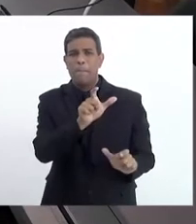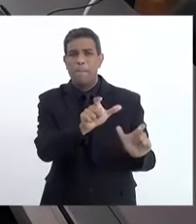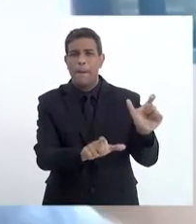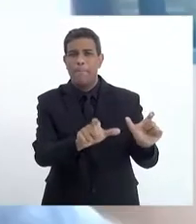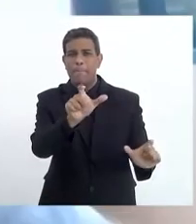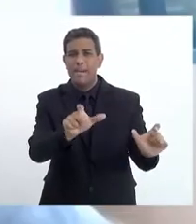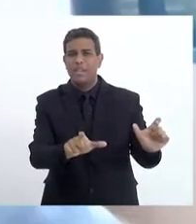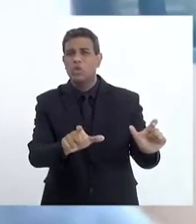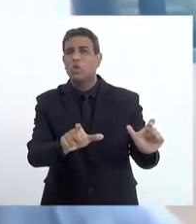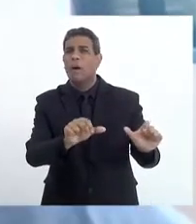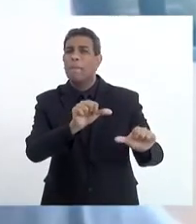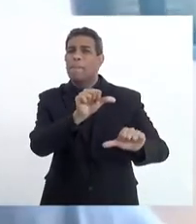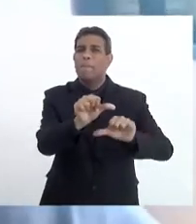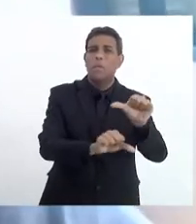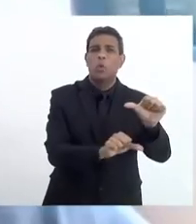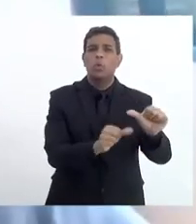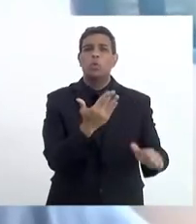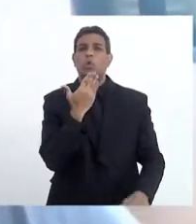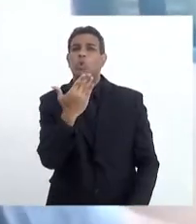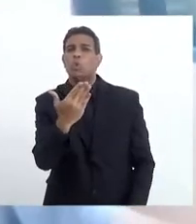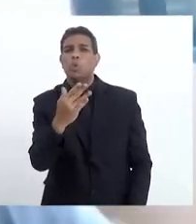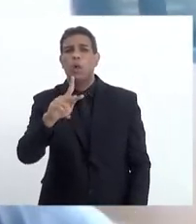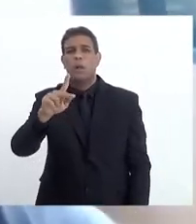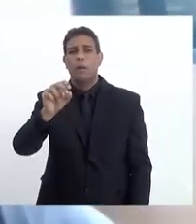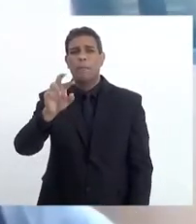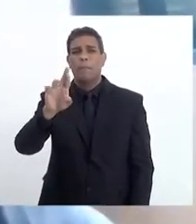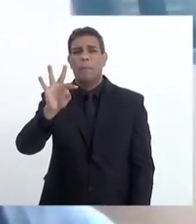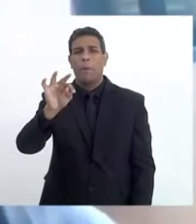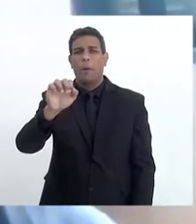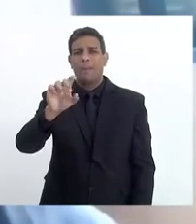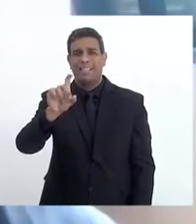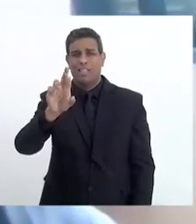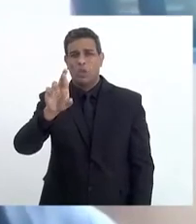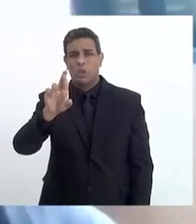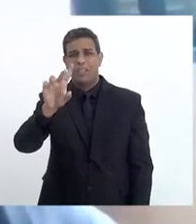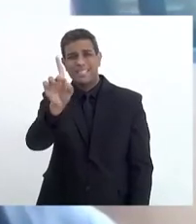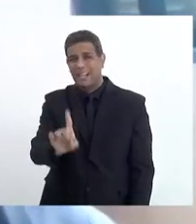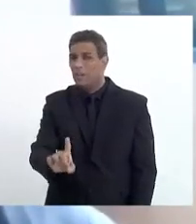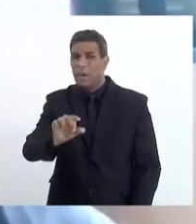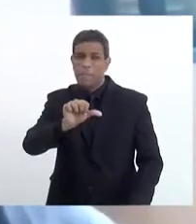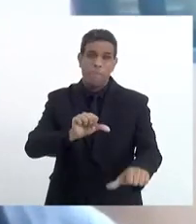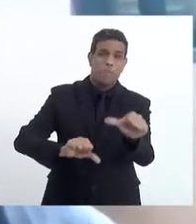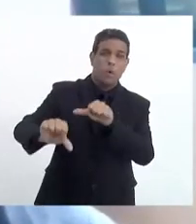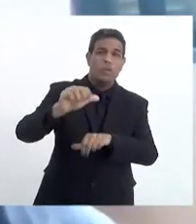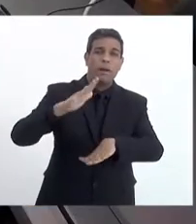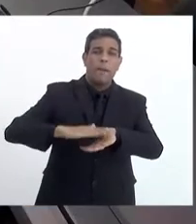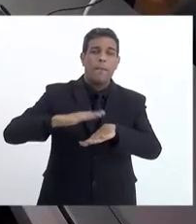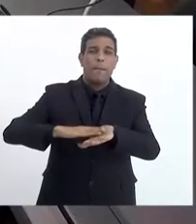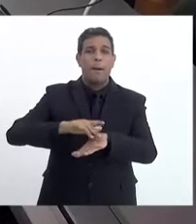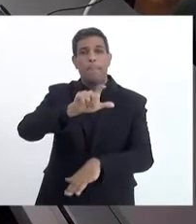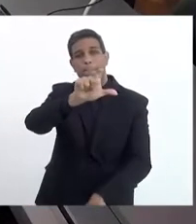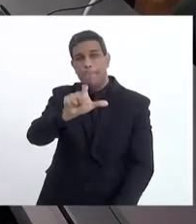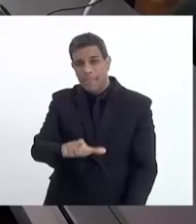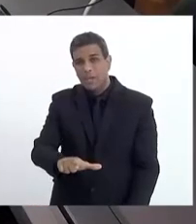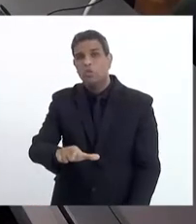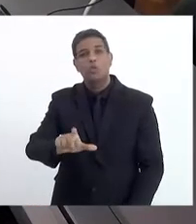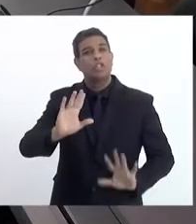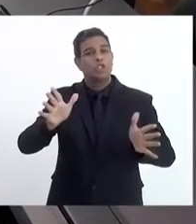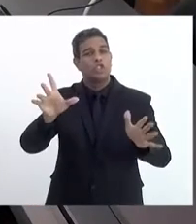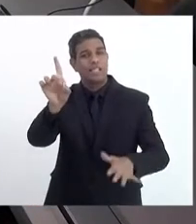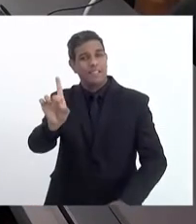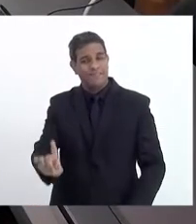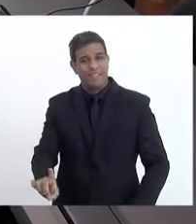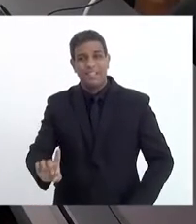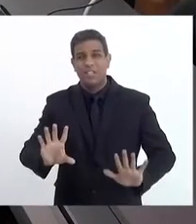isso, já não... Isso, ótimo, corrige, isso está antigo. É. Pessoas com deficiência. Isso, então vou pedir ao deputado Rosenberg